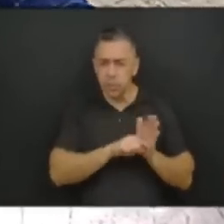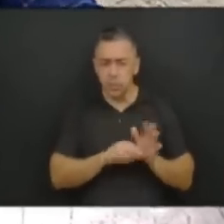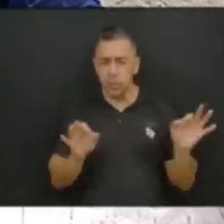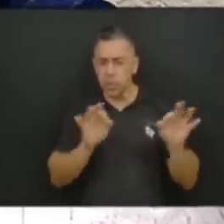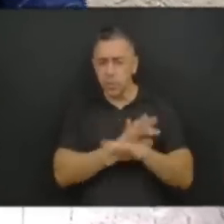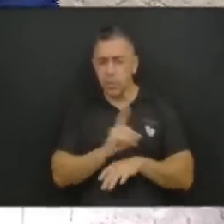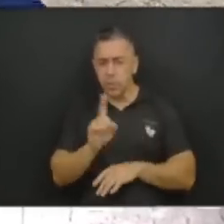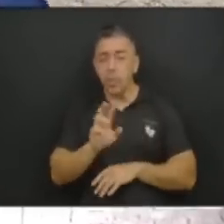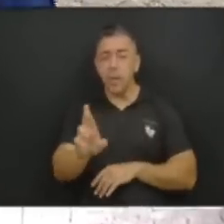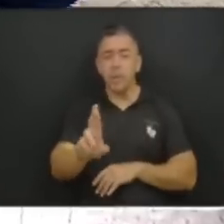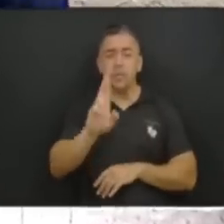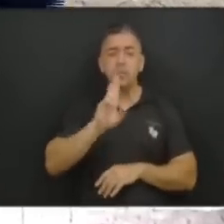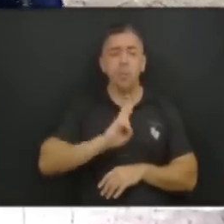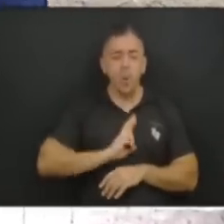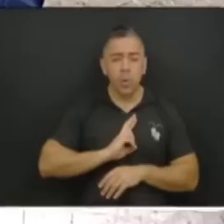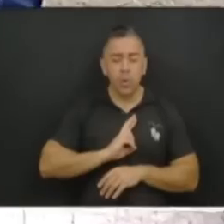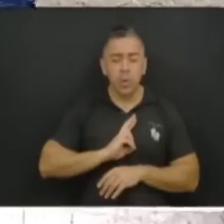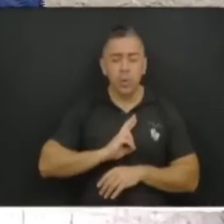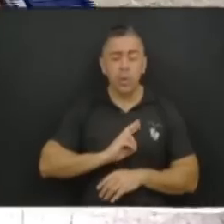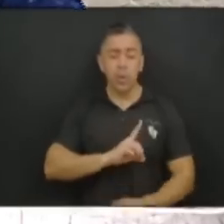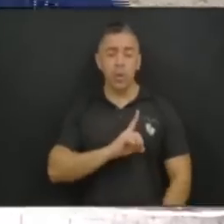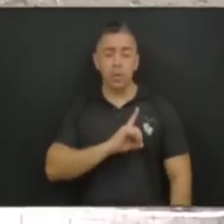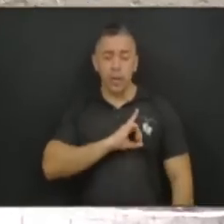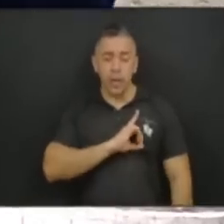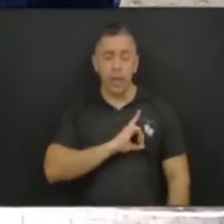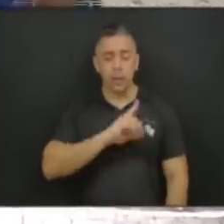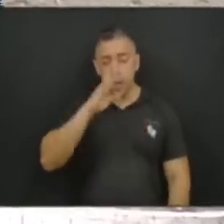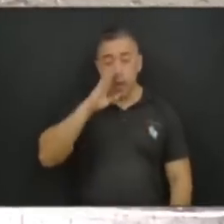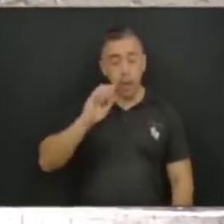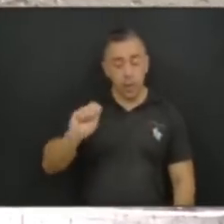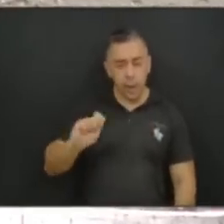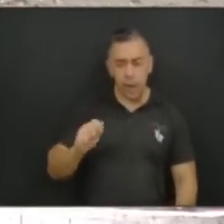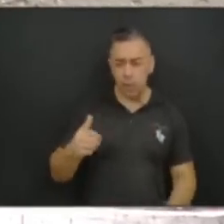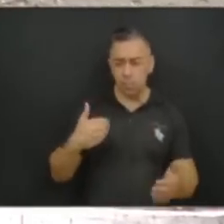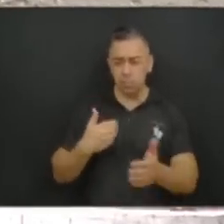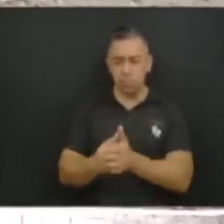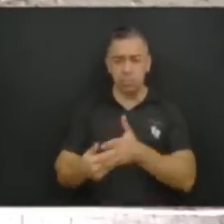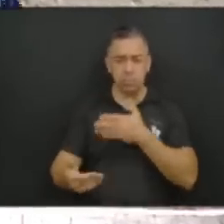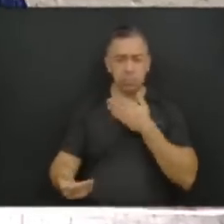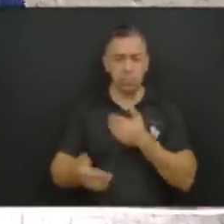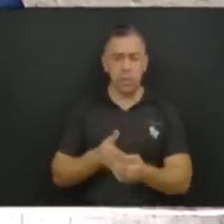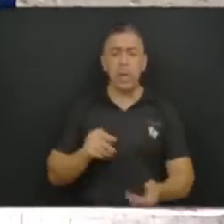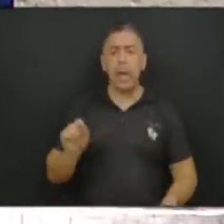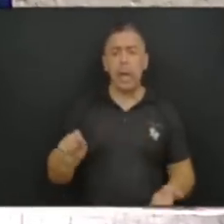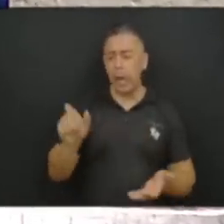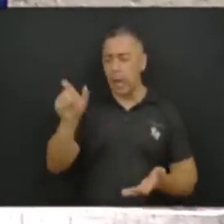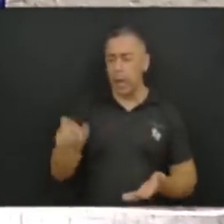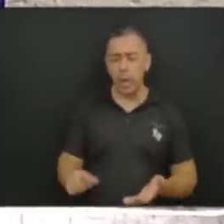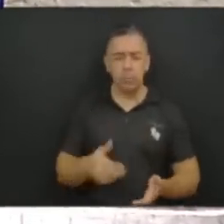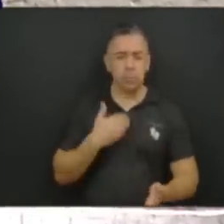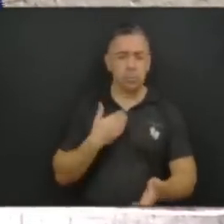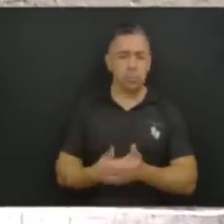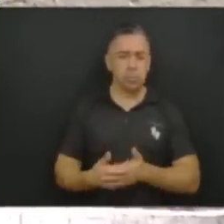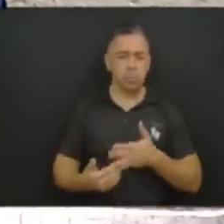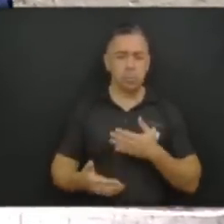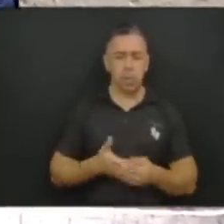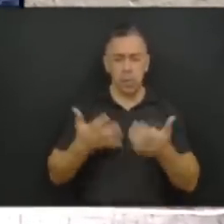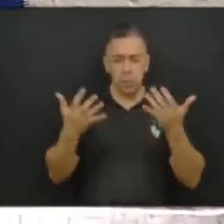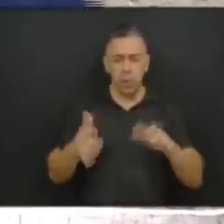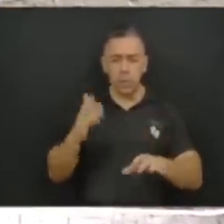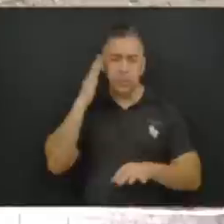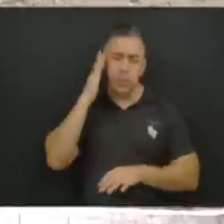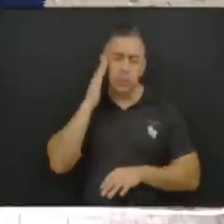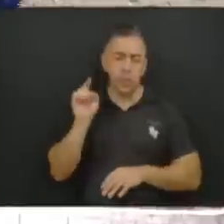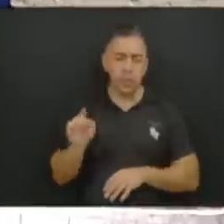Me responde aí o teclado ela quer que eu sei lá que é e nem quero saber o